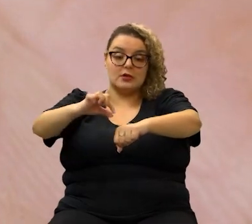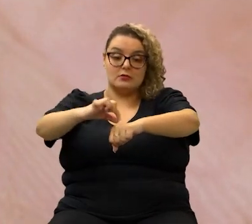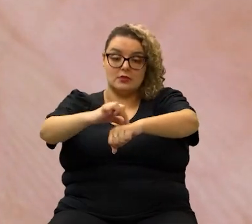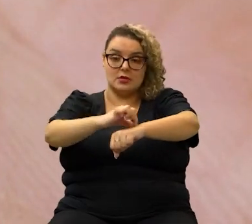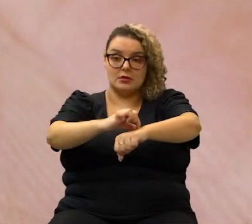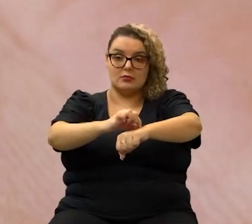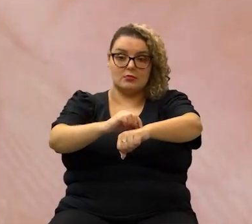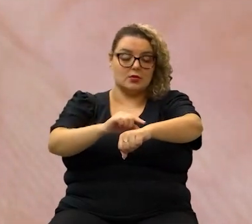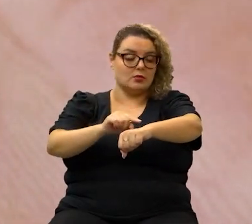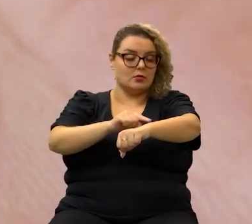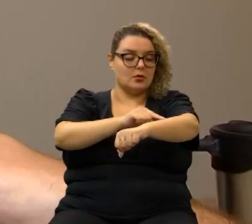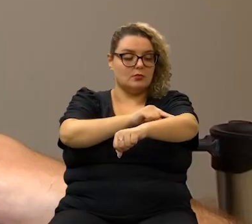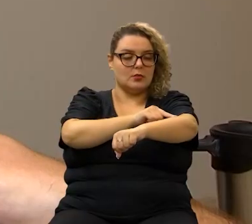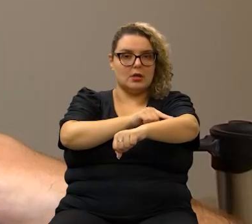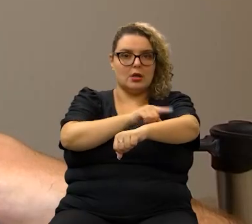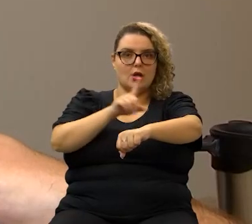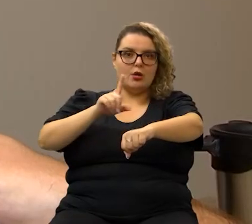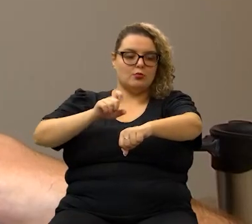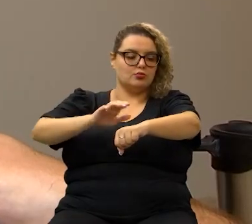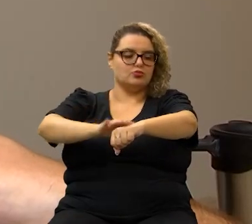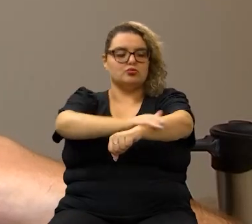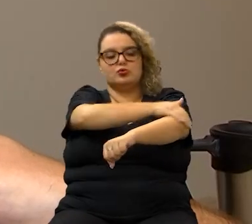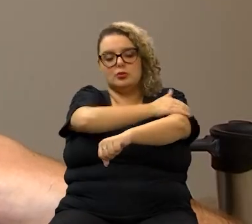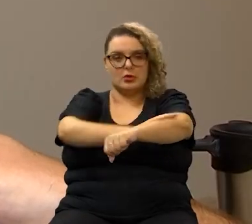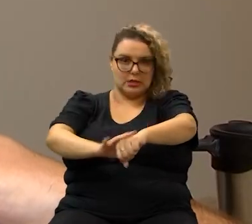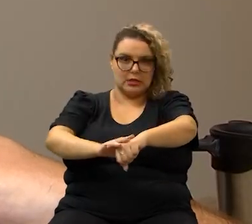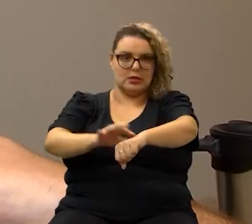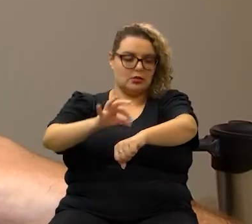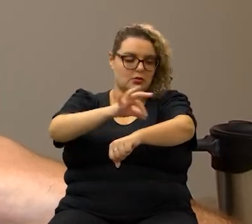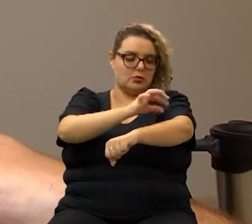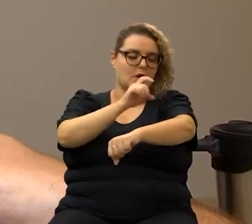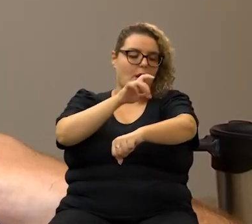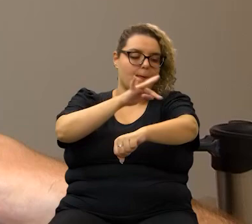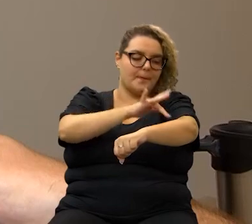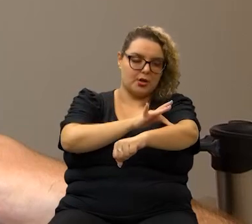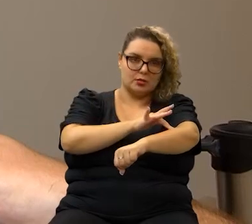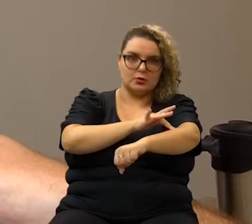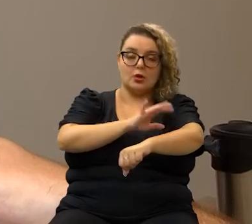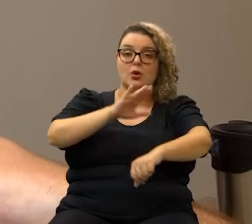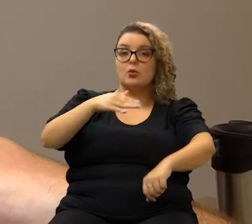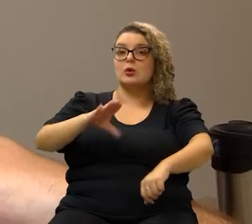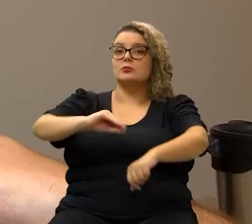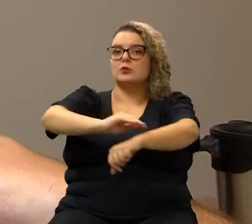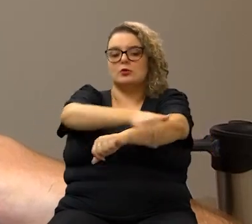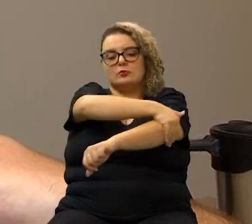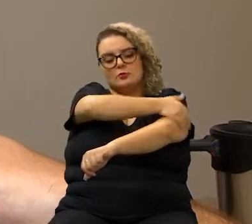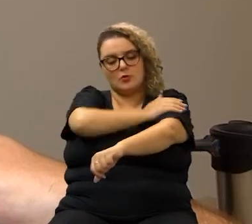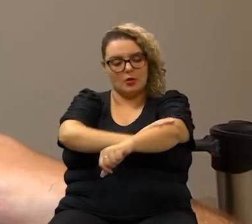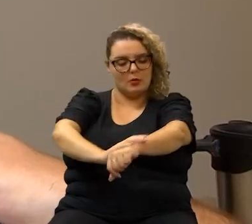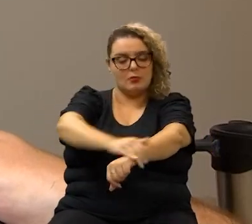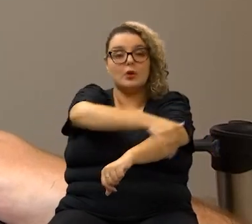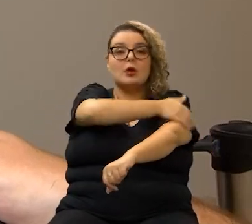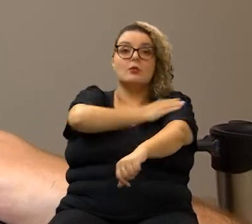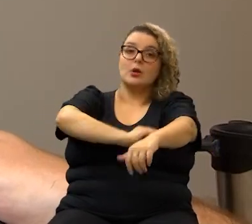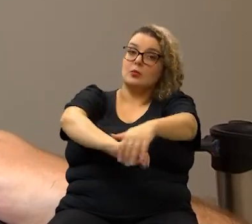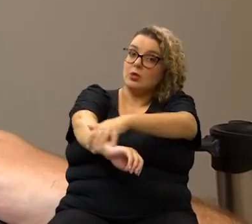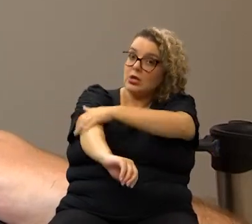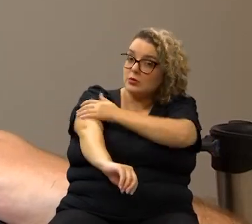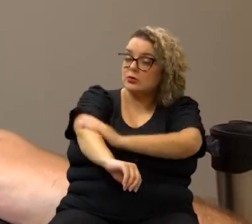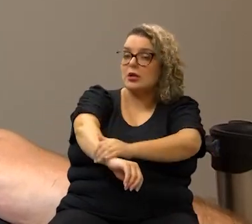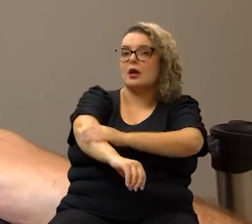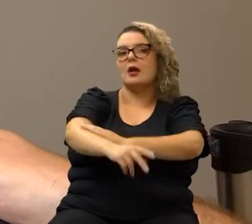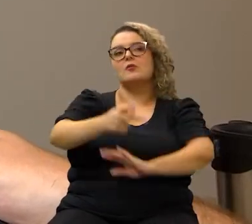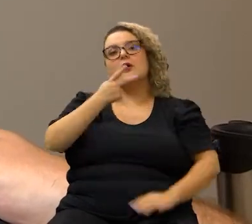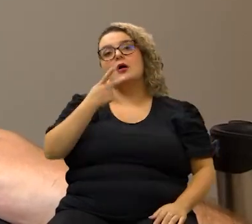vascularização então na na lateral se eu tenho um vasinho e eu não passei o spray ali ele vai lá e quando eu passei um creme Eu geralmente